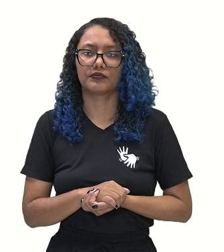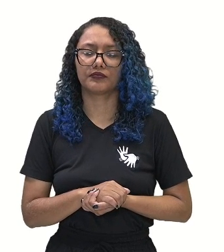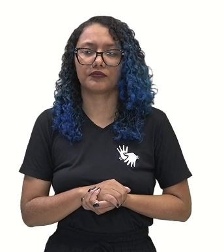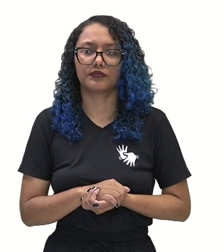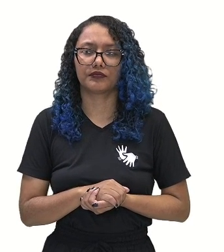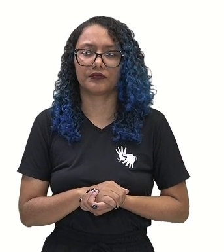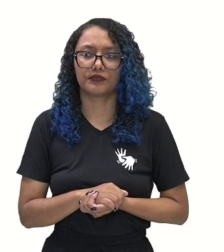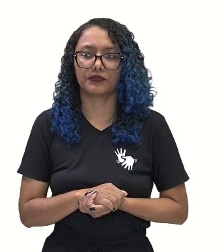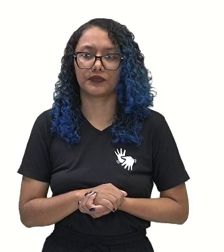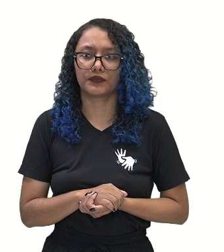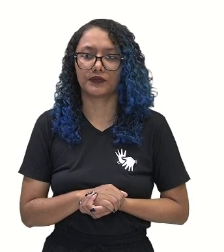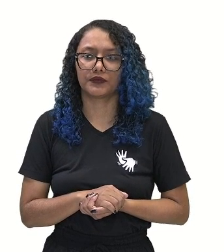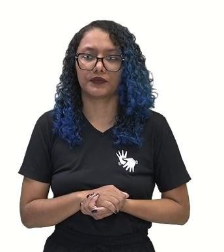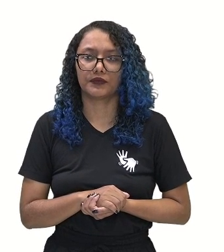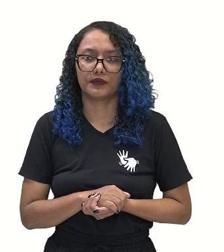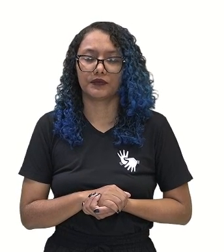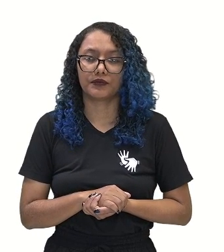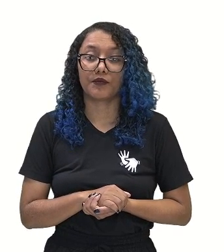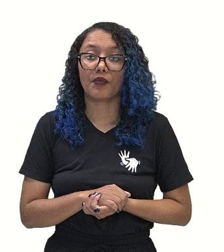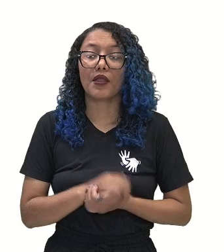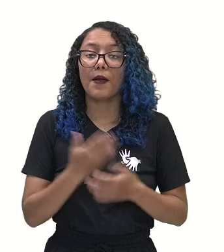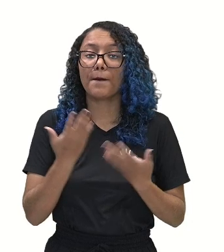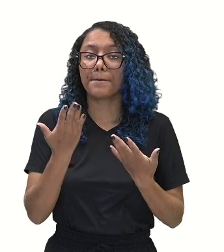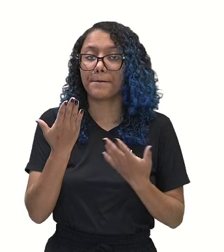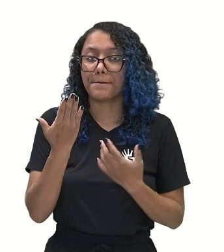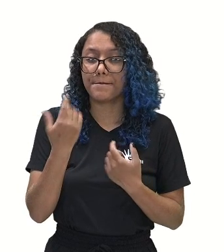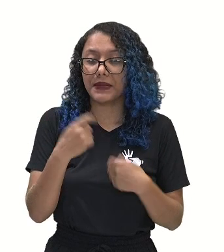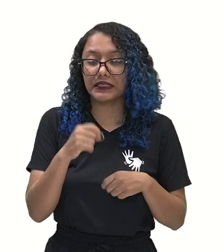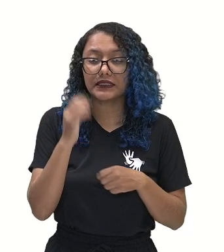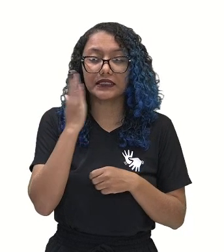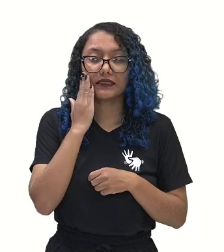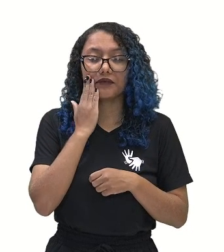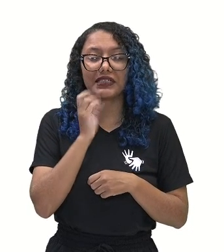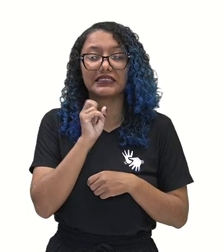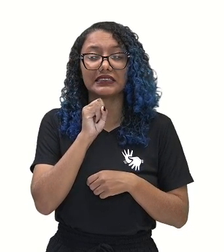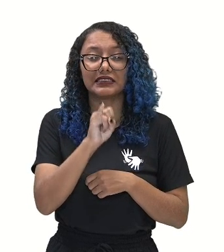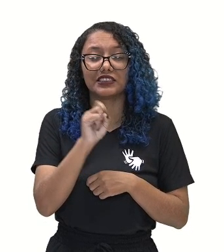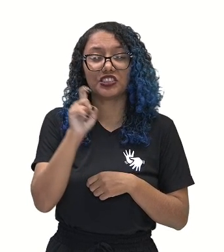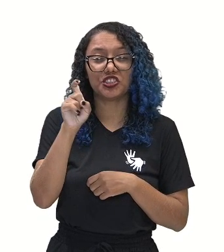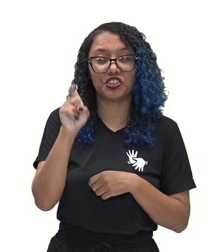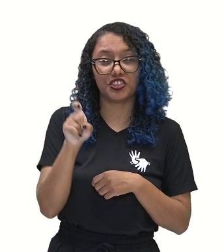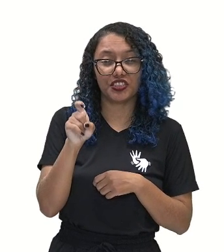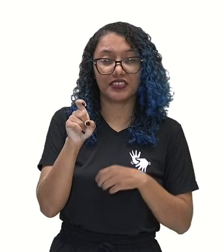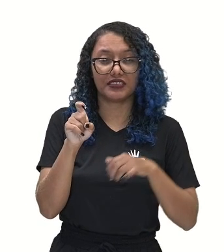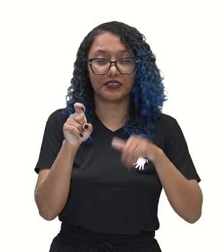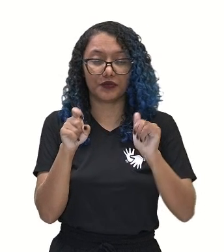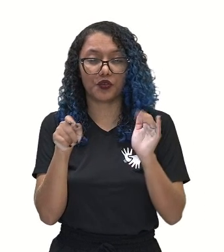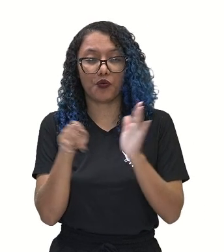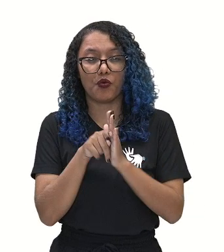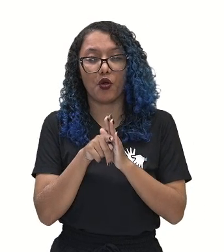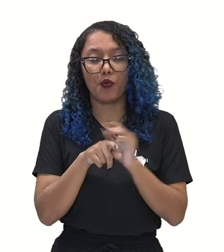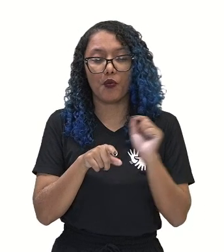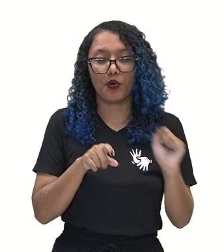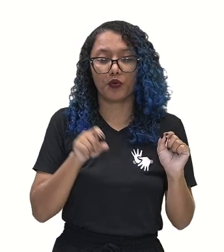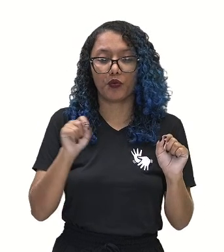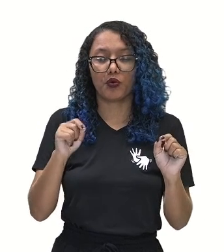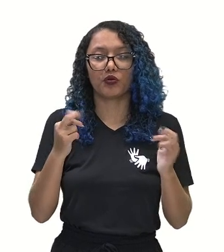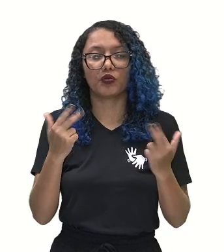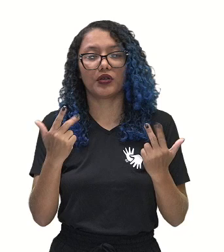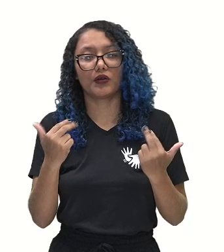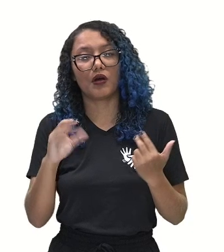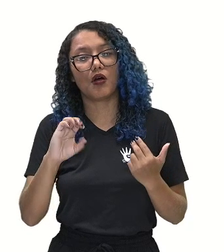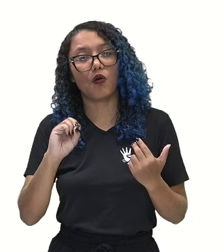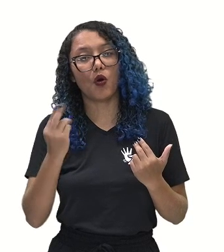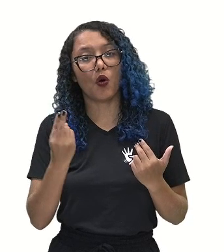verificar, aliás, se os valores de x e de y dos dois pontos são iguais ou